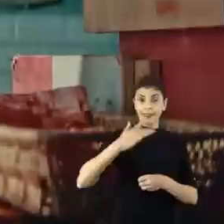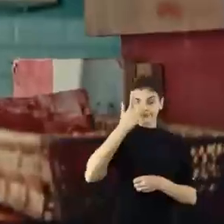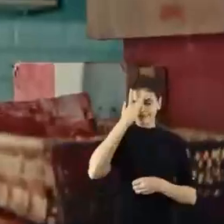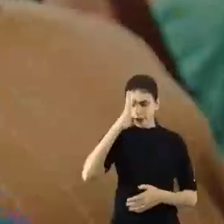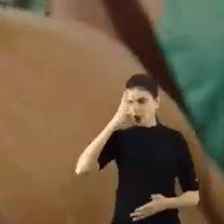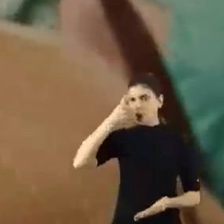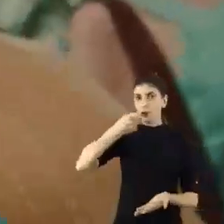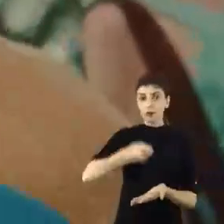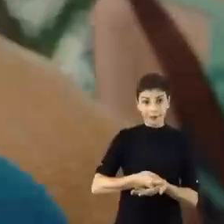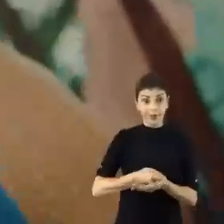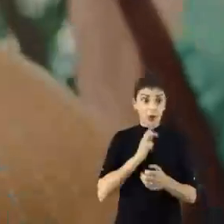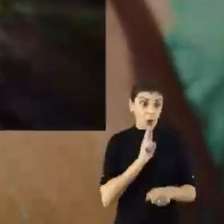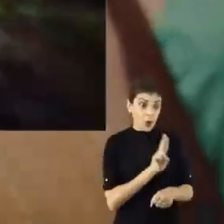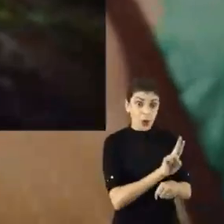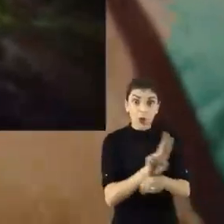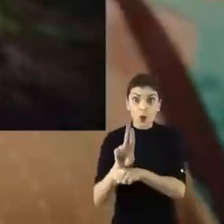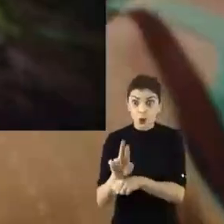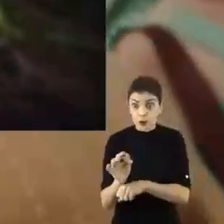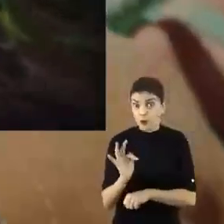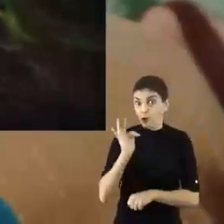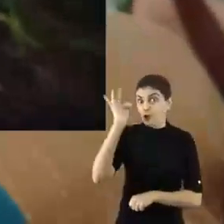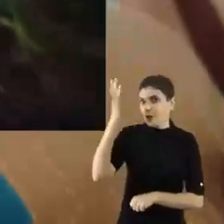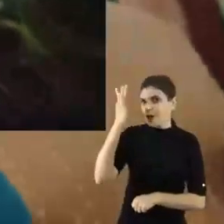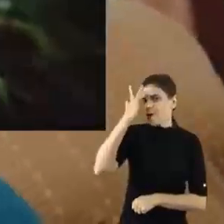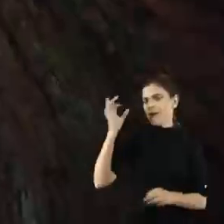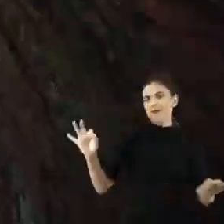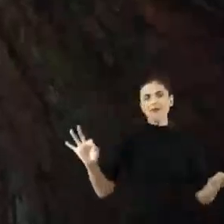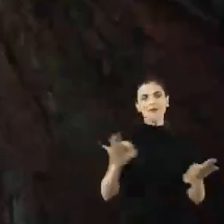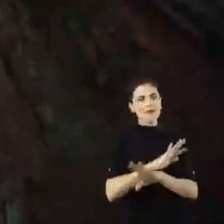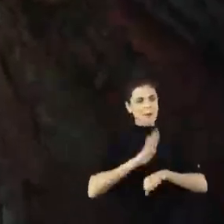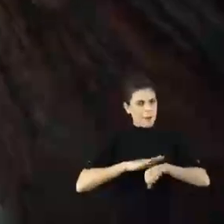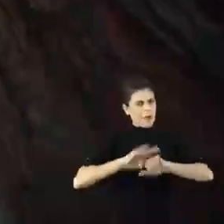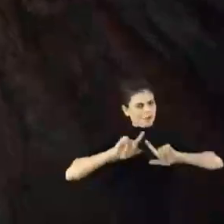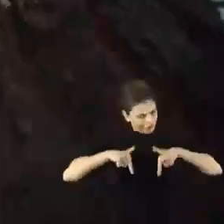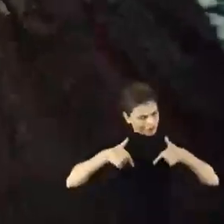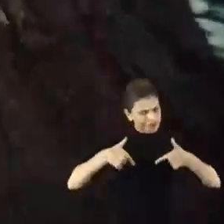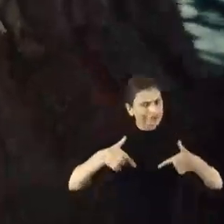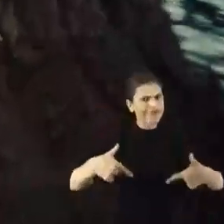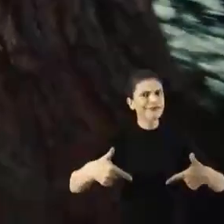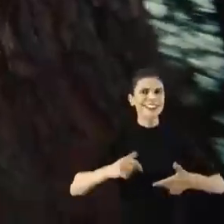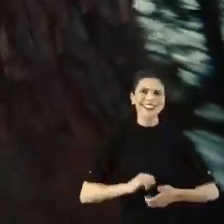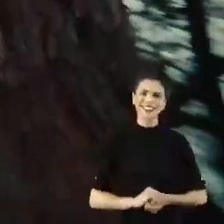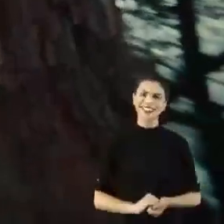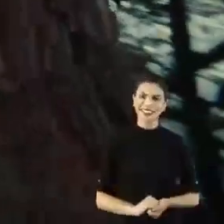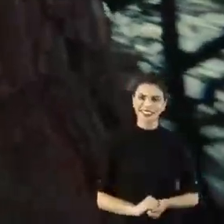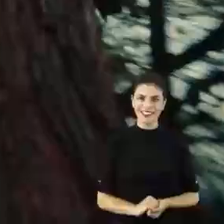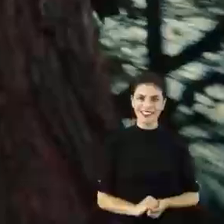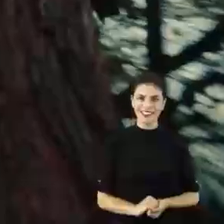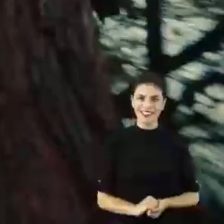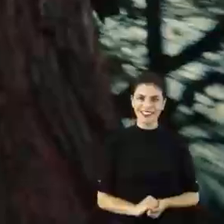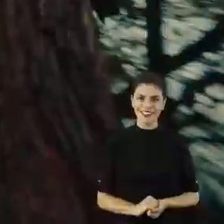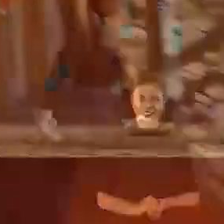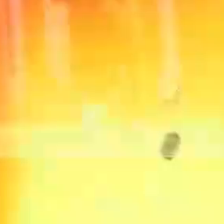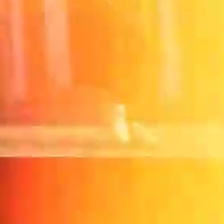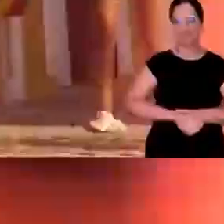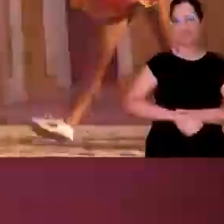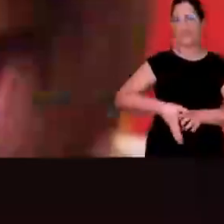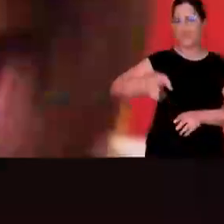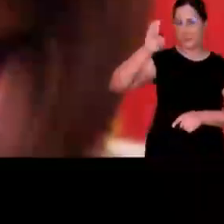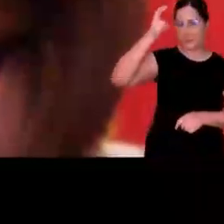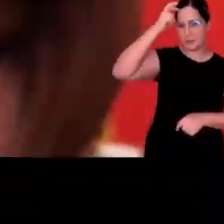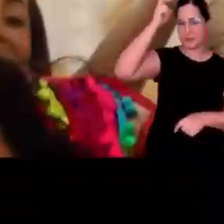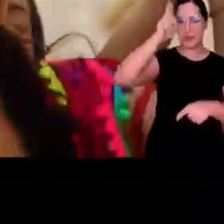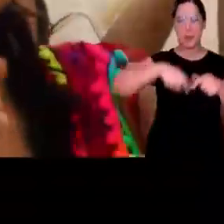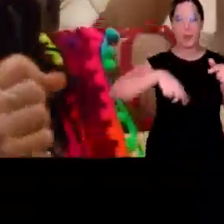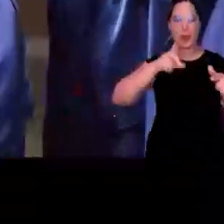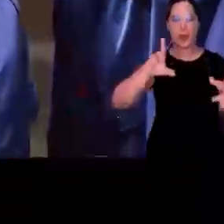traduz simultaneamente tudo o que é falado. Inicia-se outro vídeo institucional do governo brasileiro. Ao longo da narração, diferentes